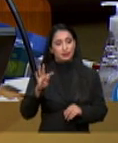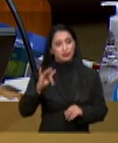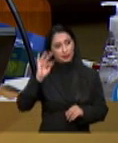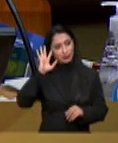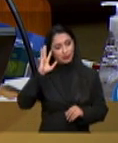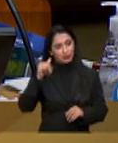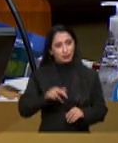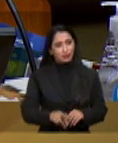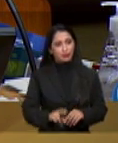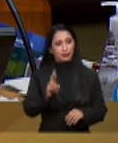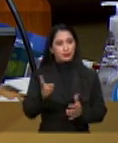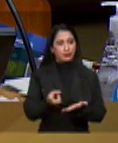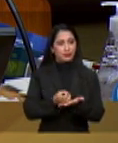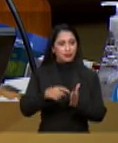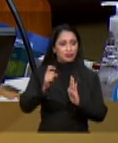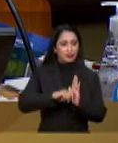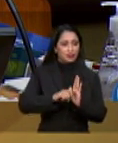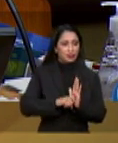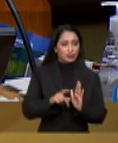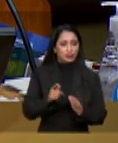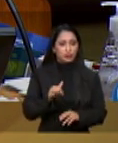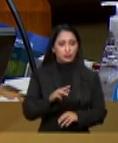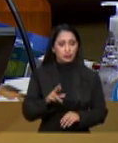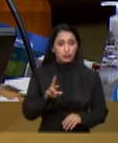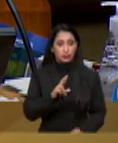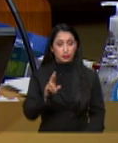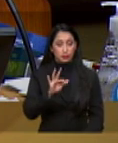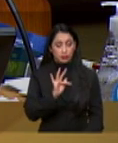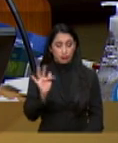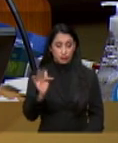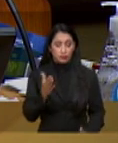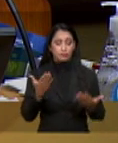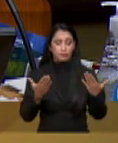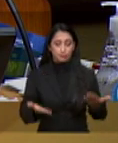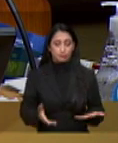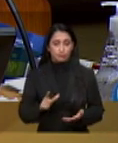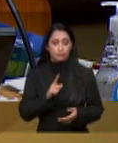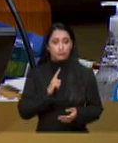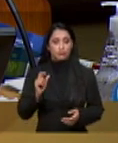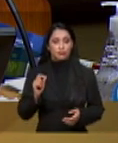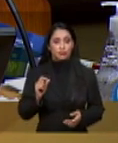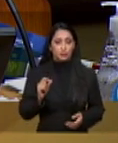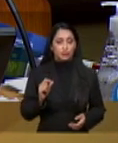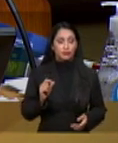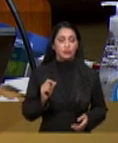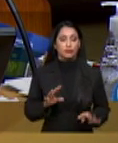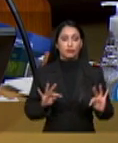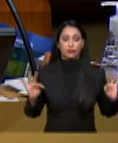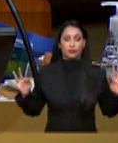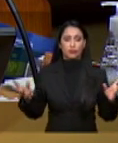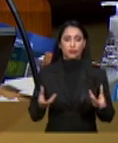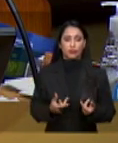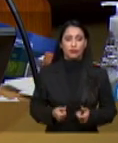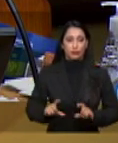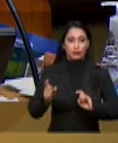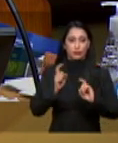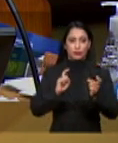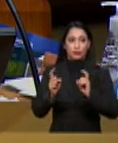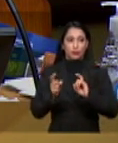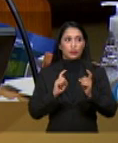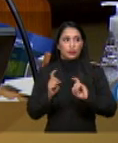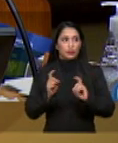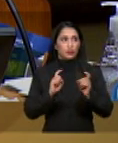representação fiscal para fins penais da Receita deveria abarcar tanto a íntegra do procedimento